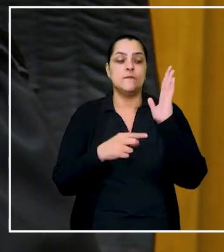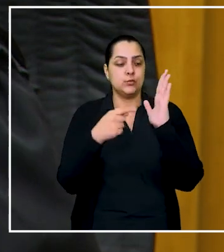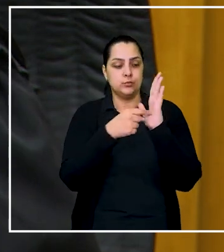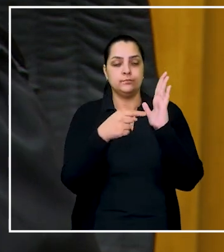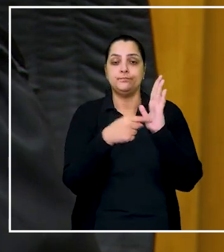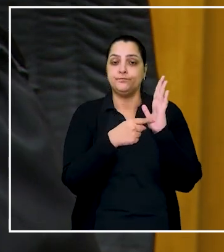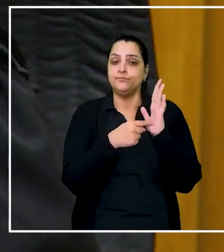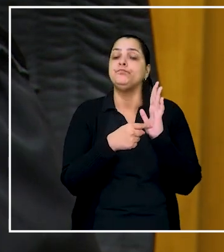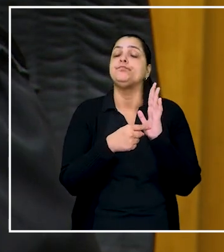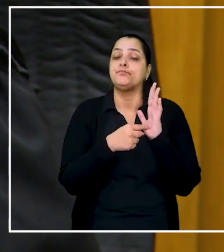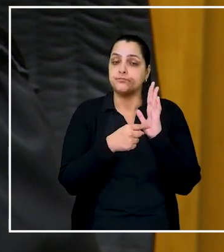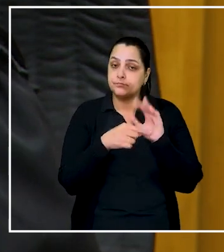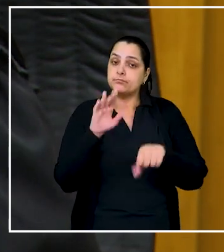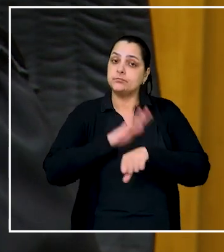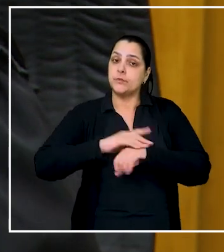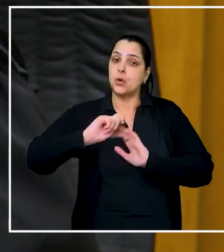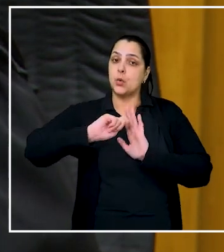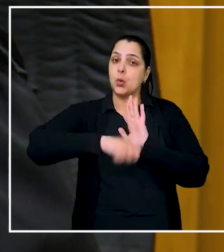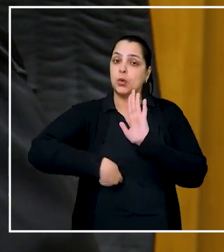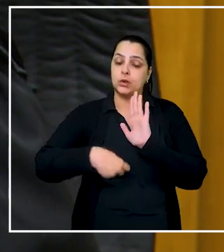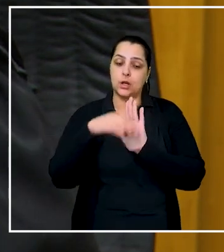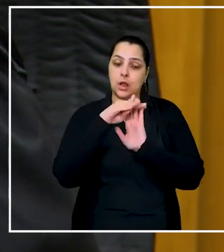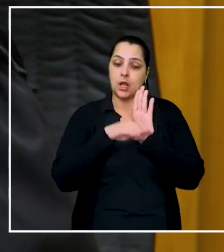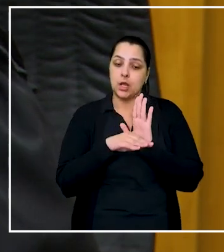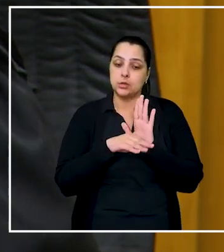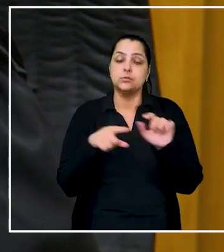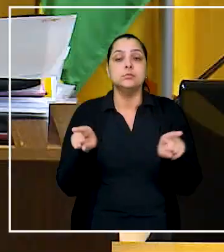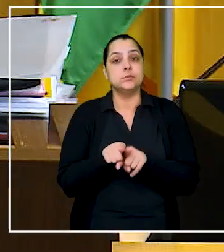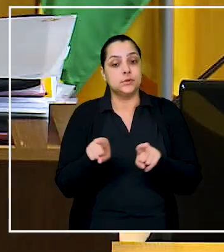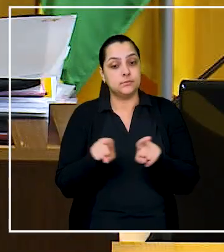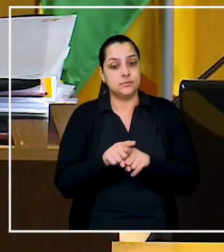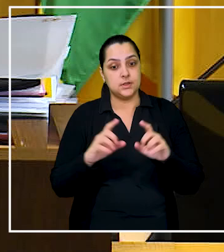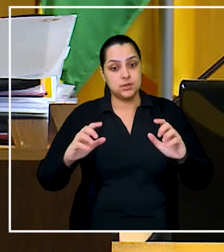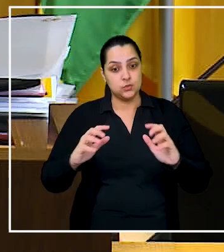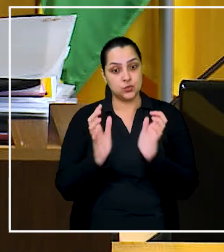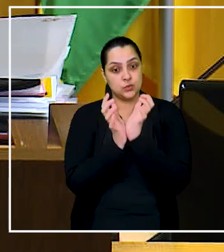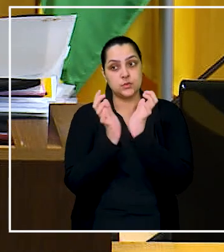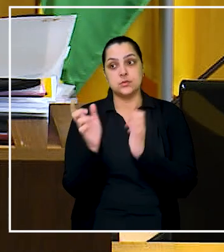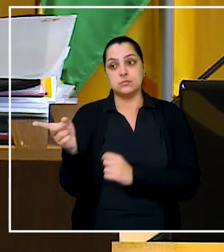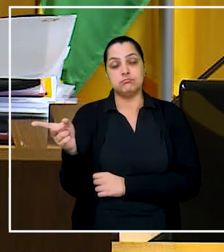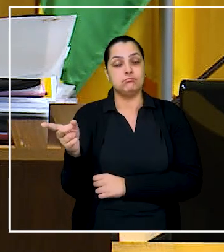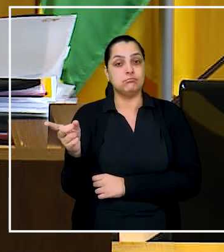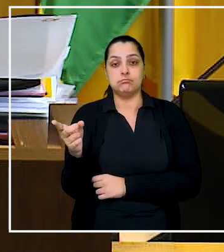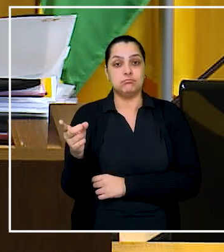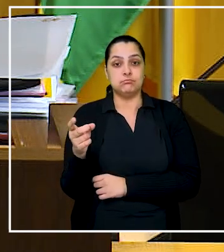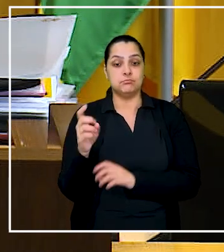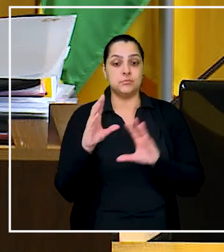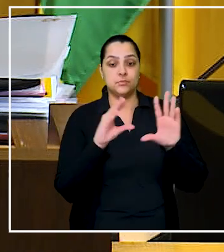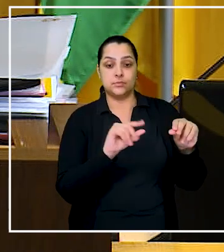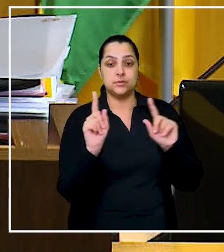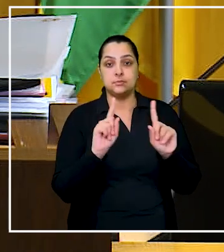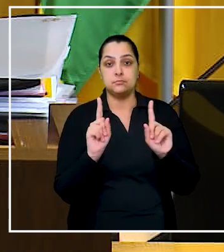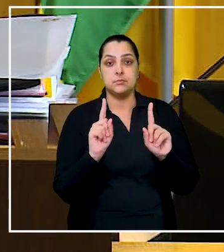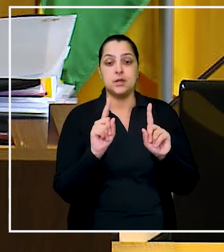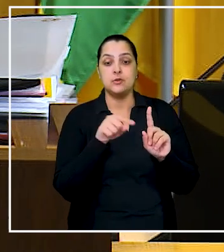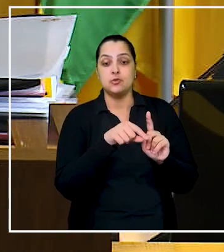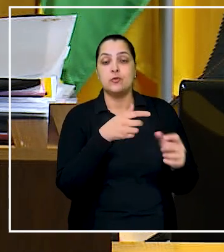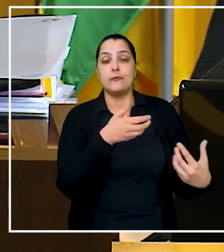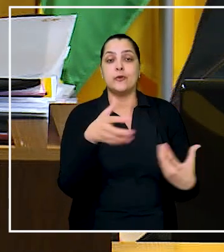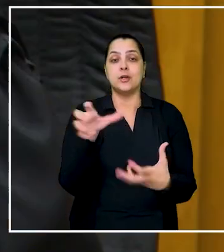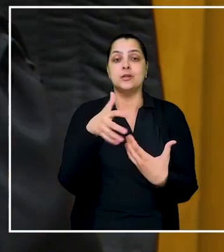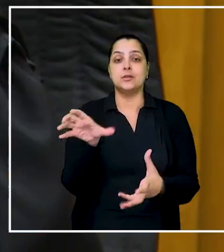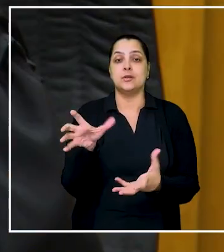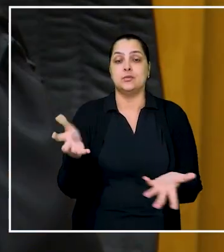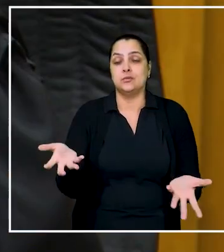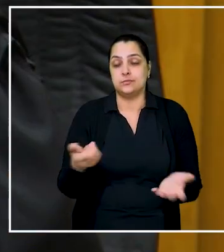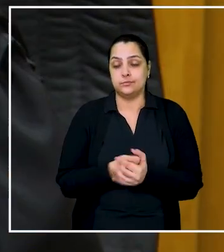levou em consideração a natureza do contrato comercial e o fato de que a usina não interferia nas atividades do